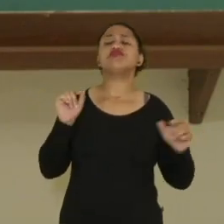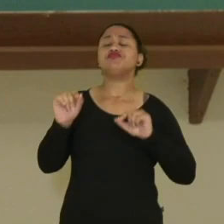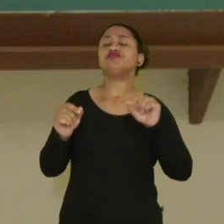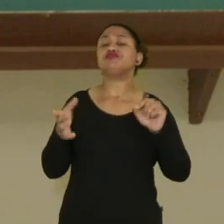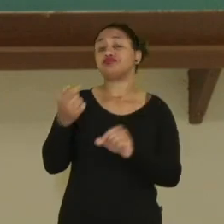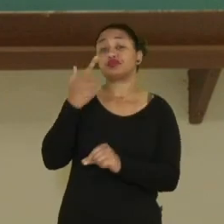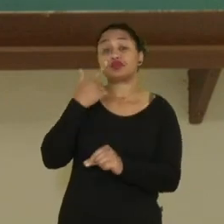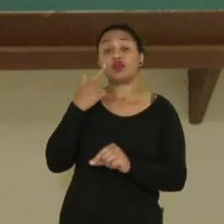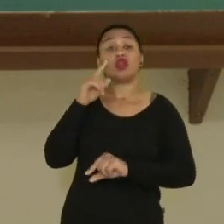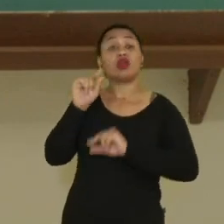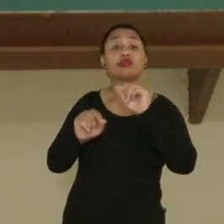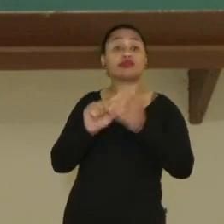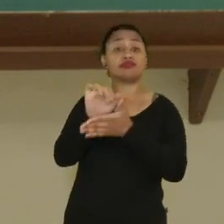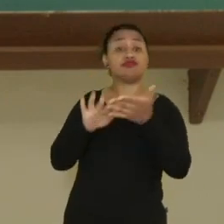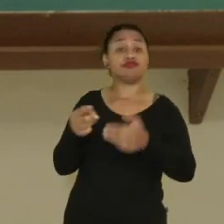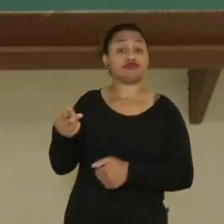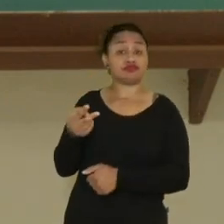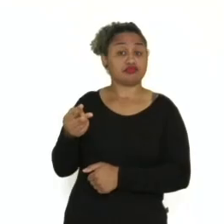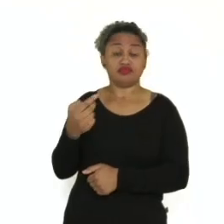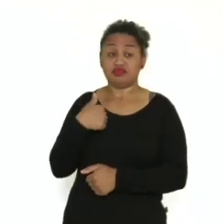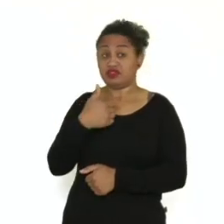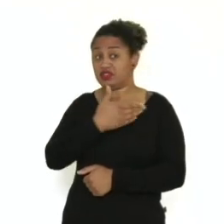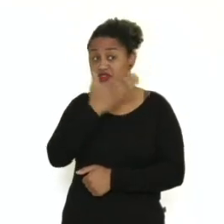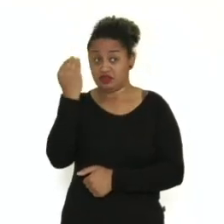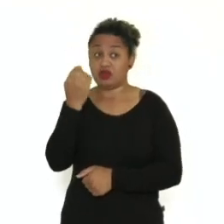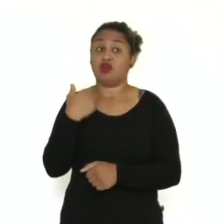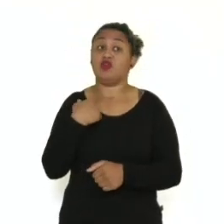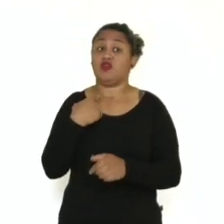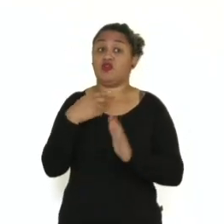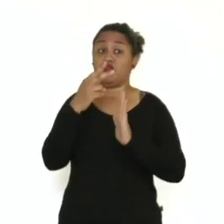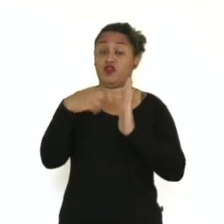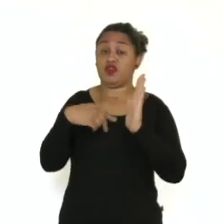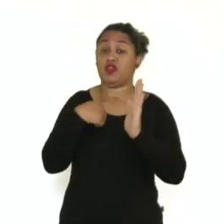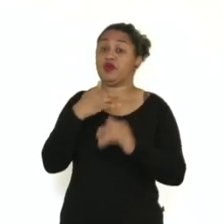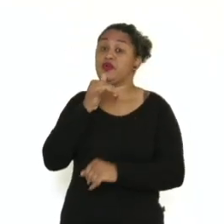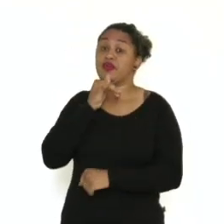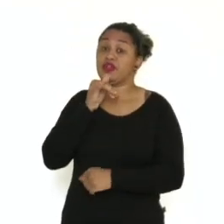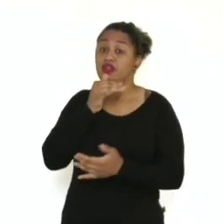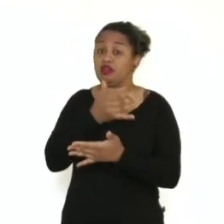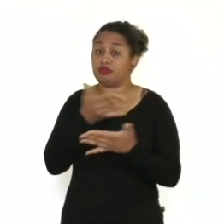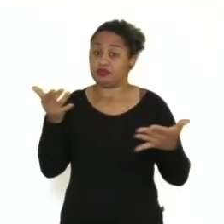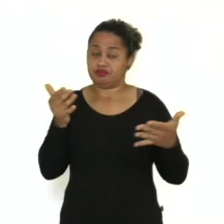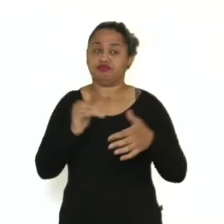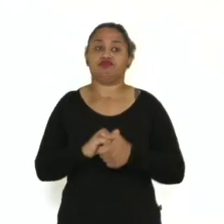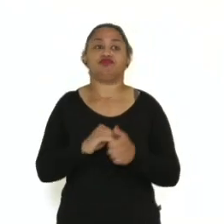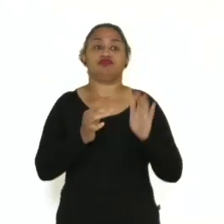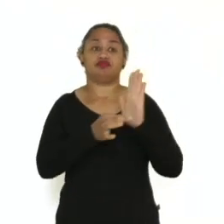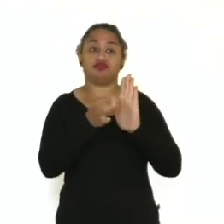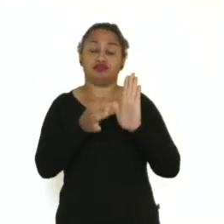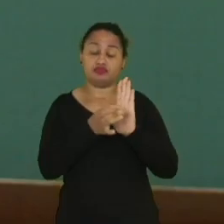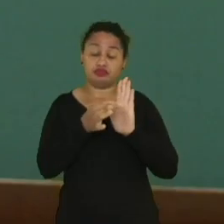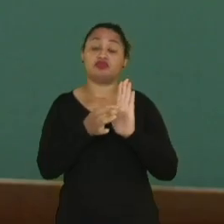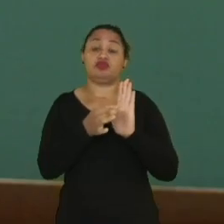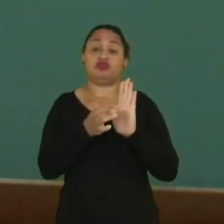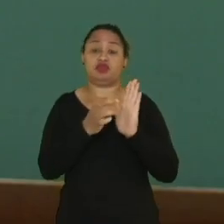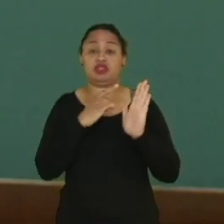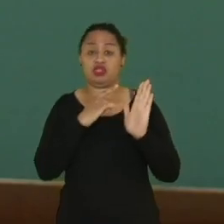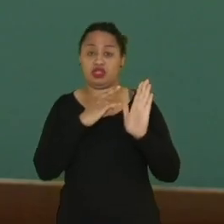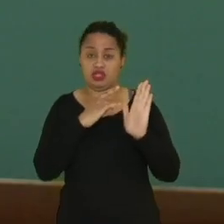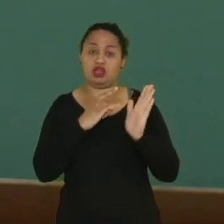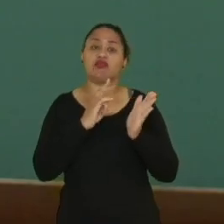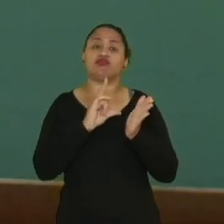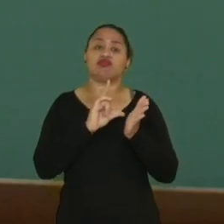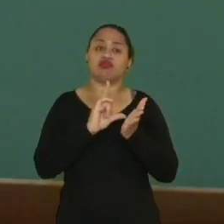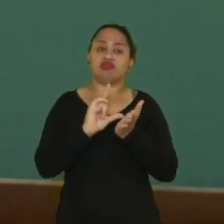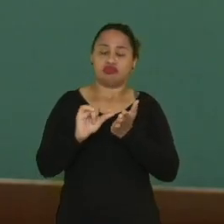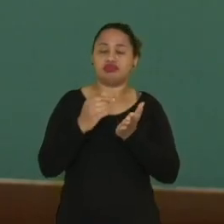você não se esquecer de nada, eu bolei um exemplo aqui para você, olha só. Na argumentação do artigo que estamos